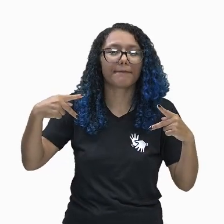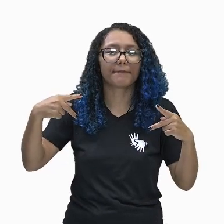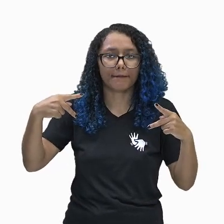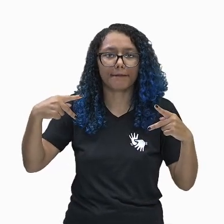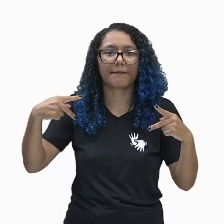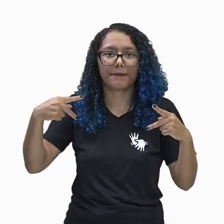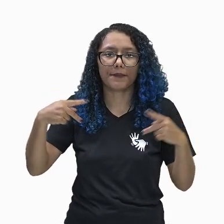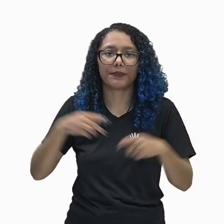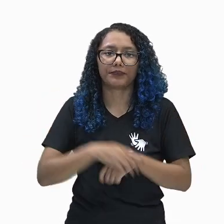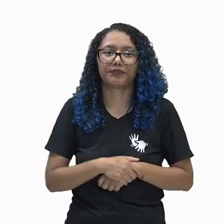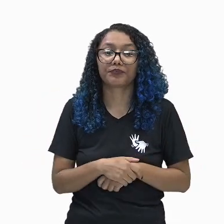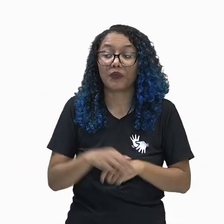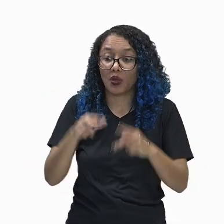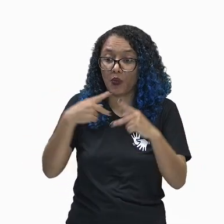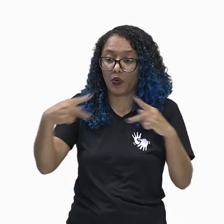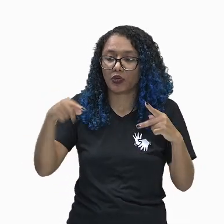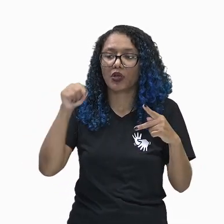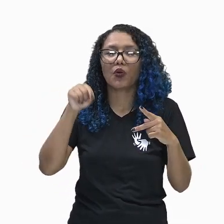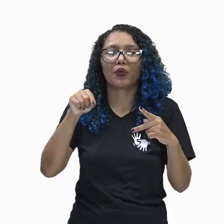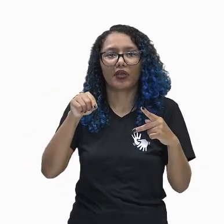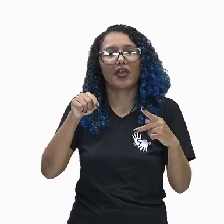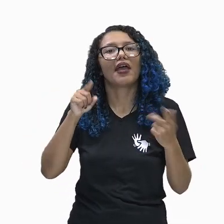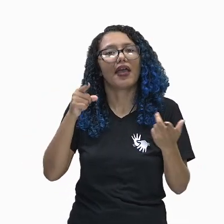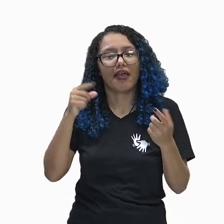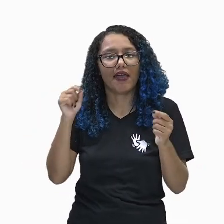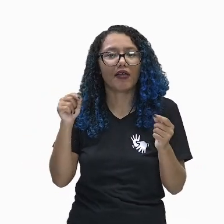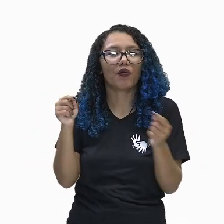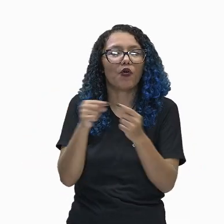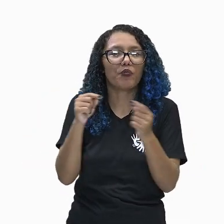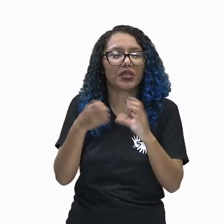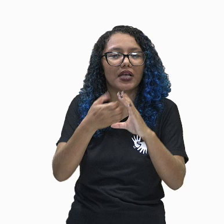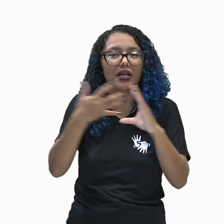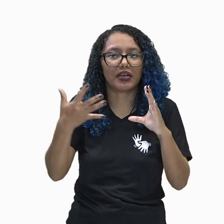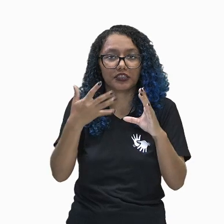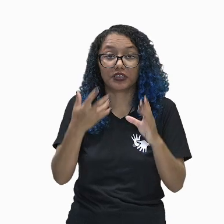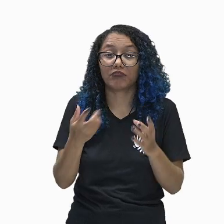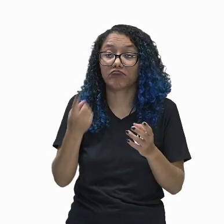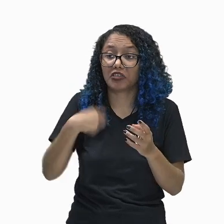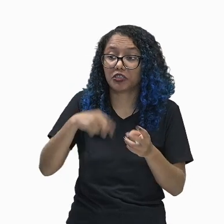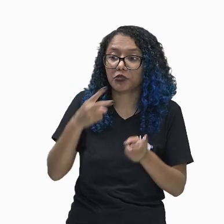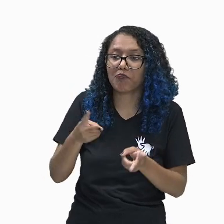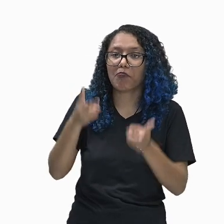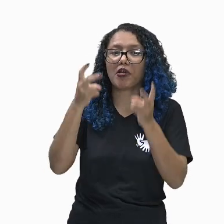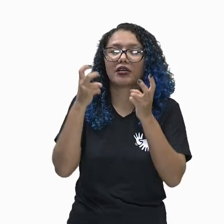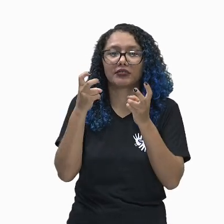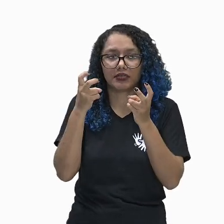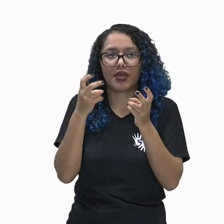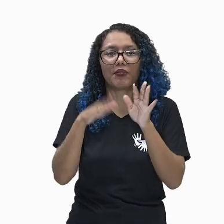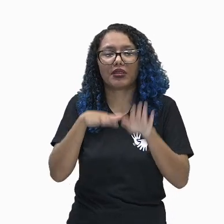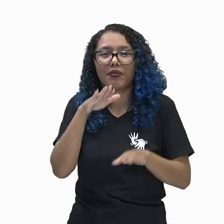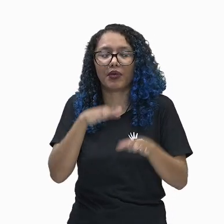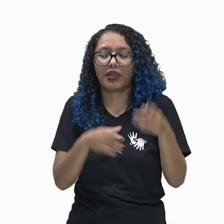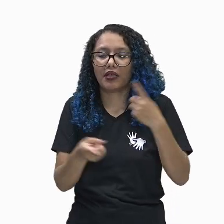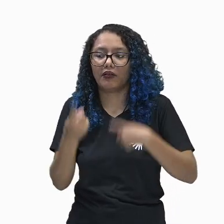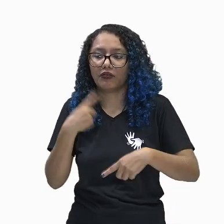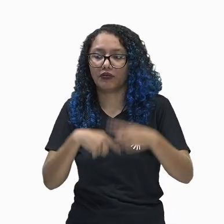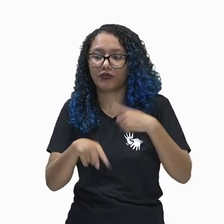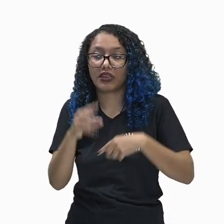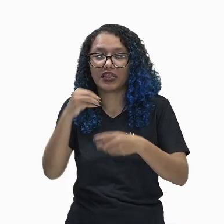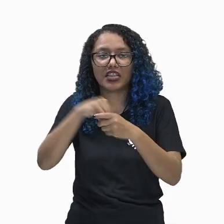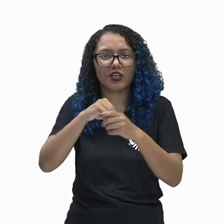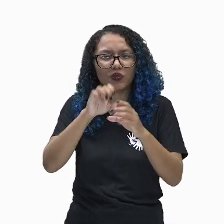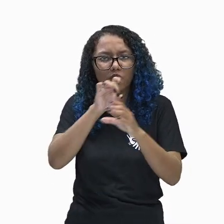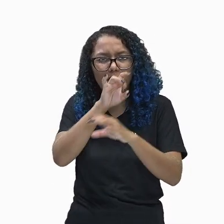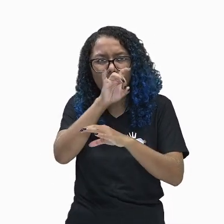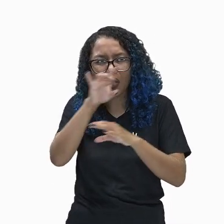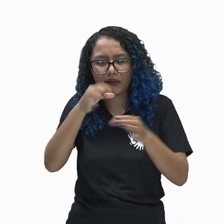proteínas que vão dar as características que nós podemos observar a partir do metabolismo que acontece dentro de cada célula do